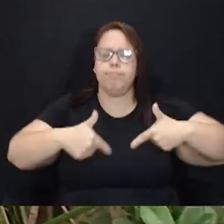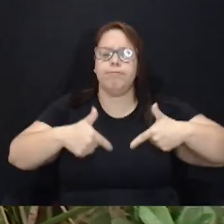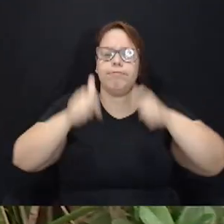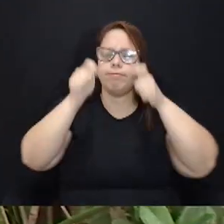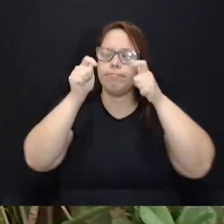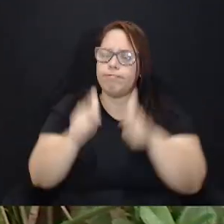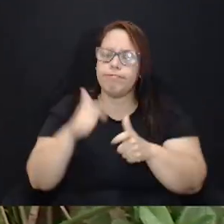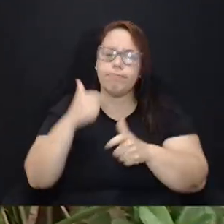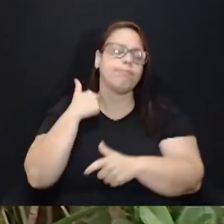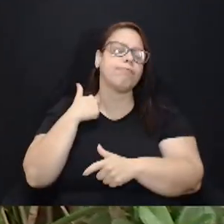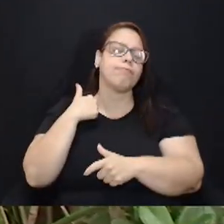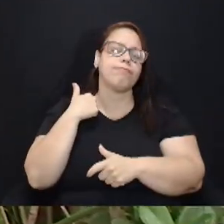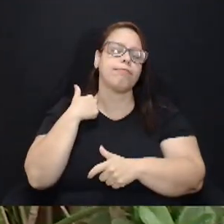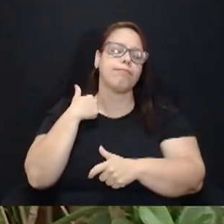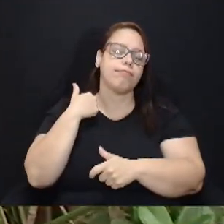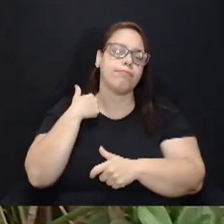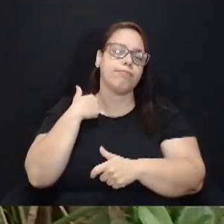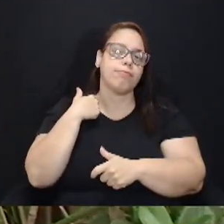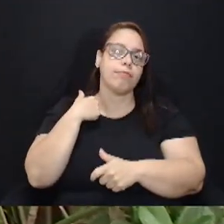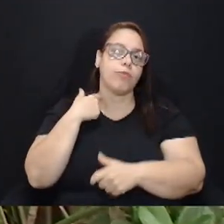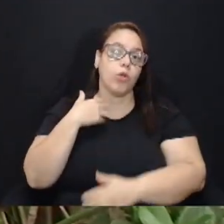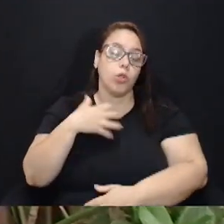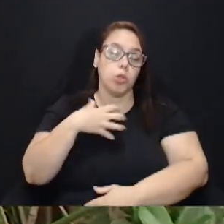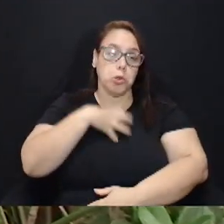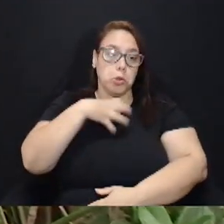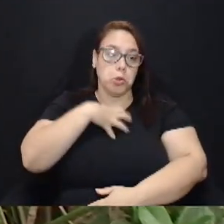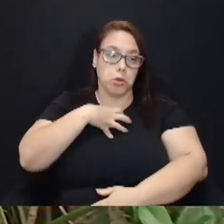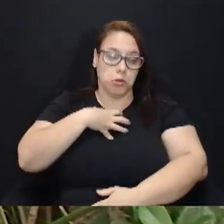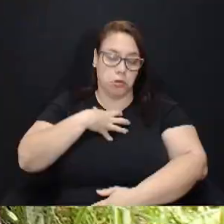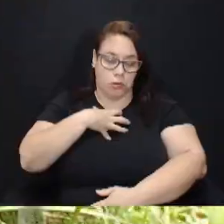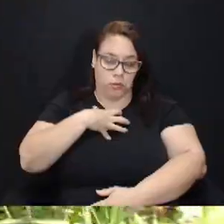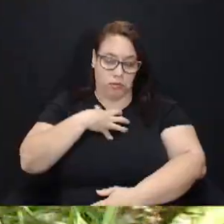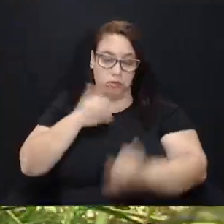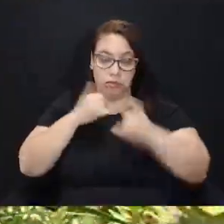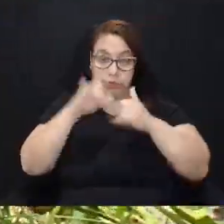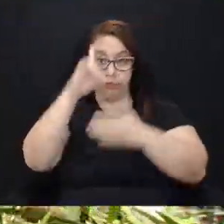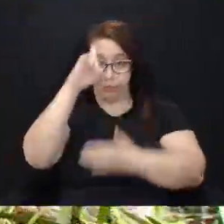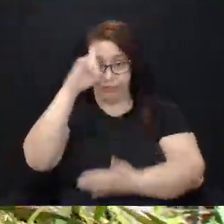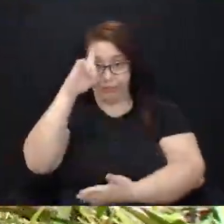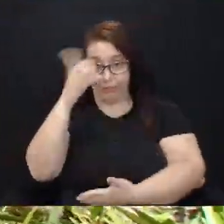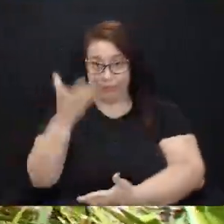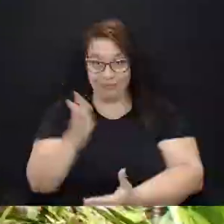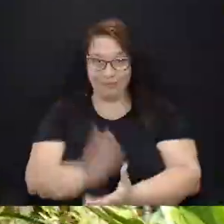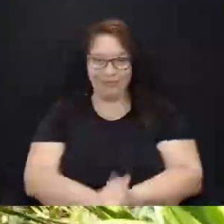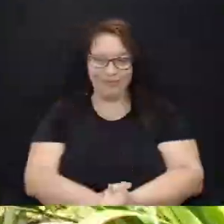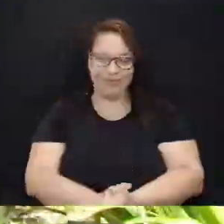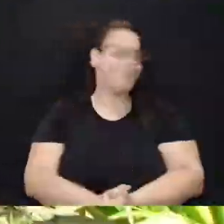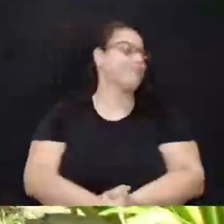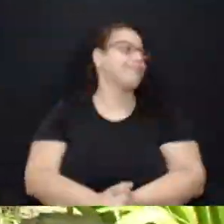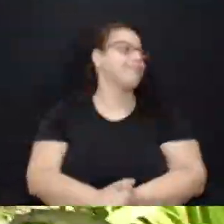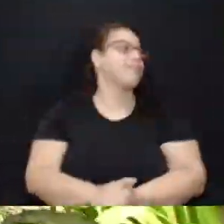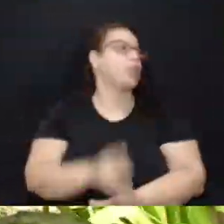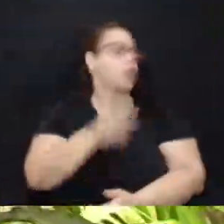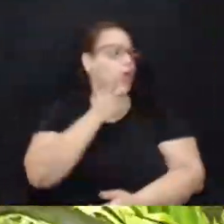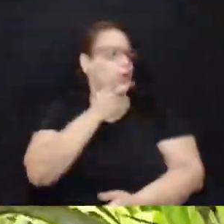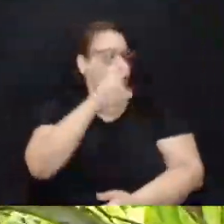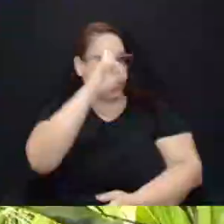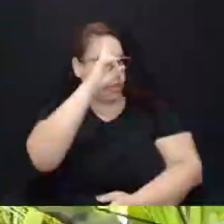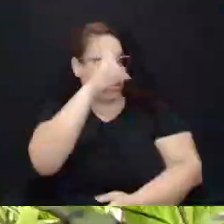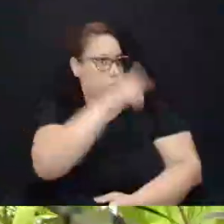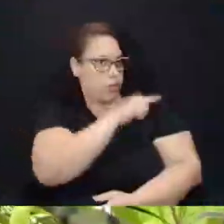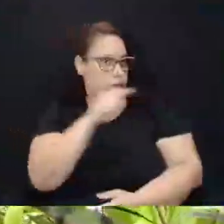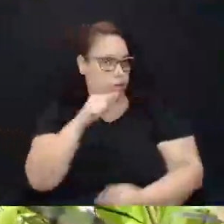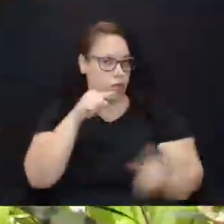você recarrega suas energias para o seu dia a dia. O senhor já falou um pouco sobre a Semana do Combate ao Feminicídio